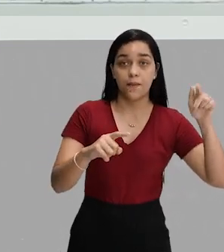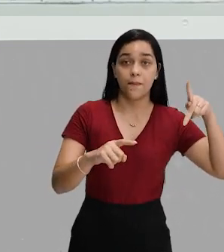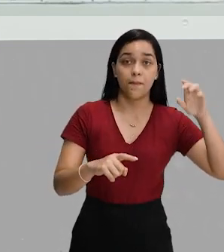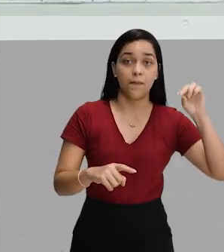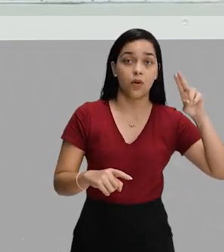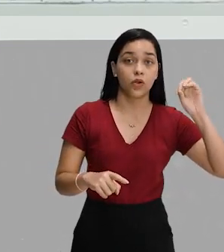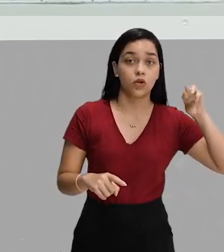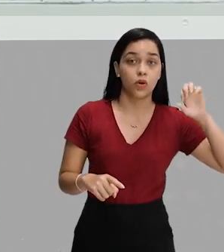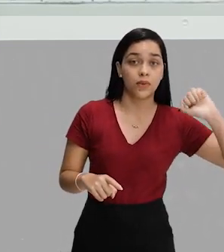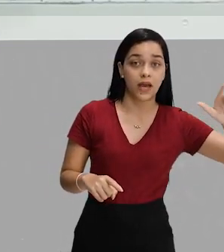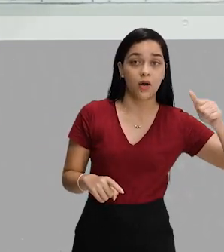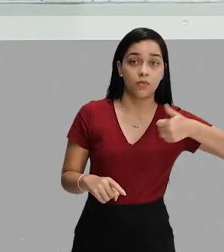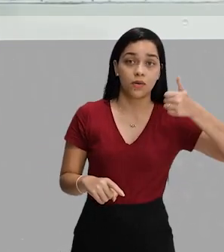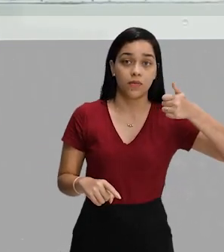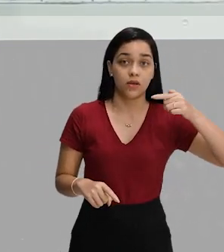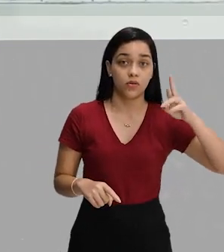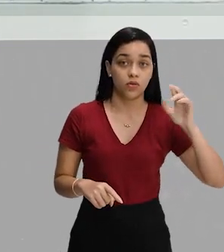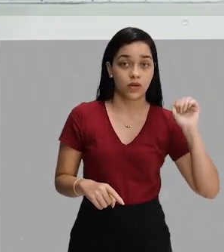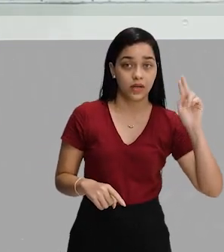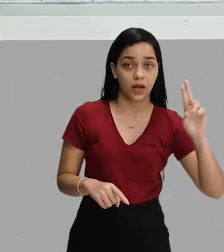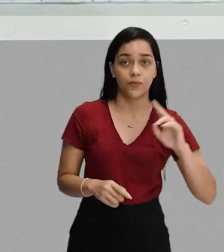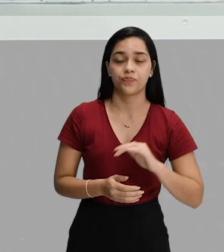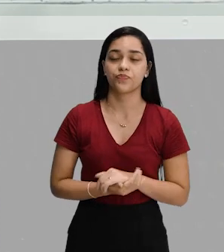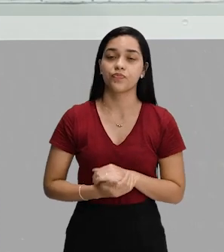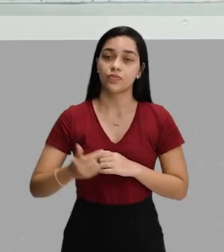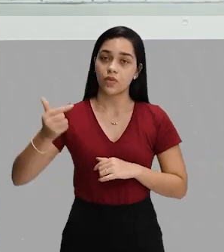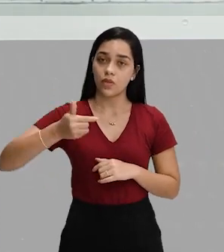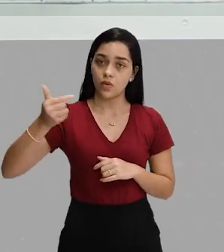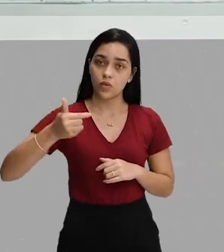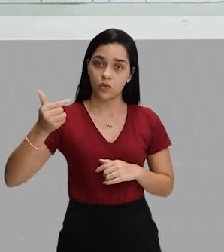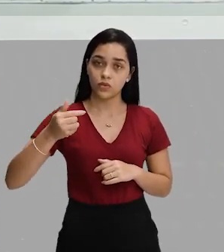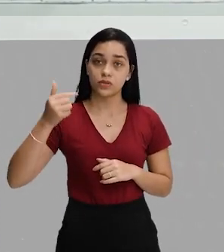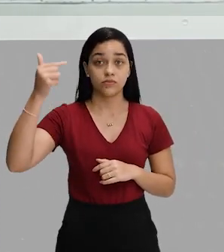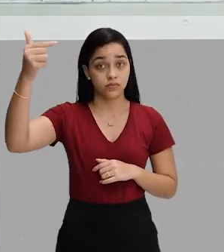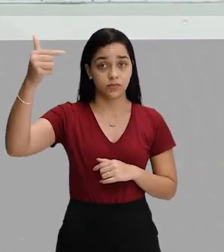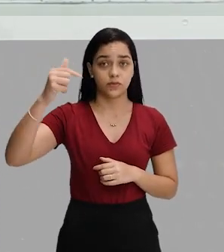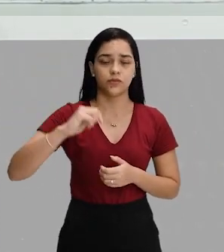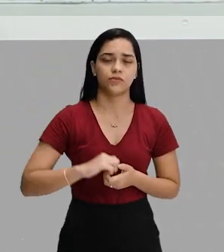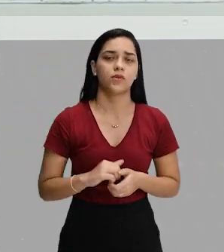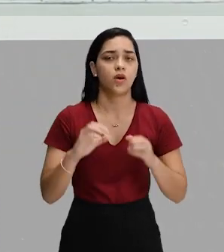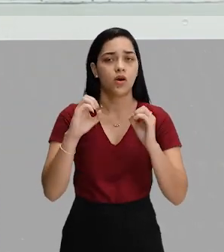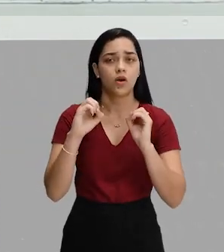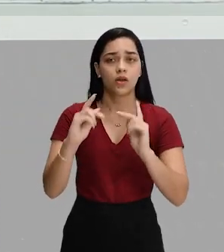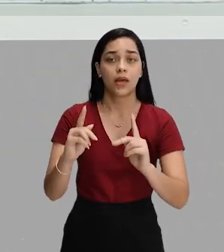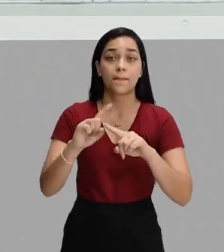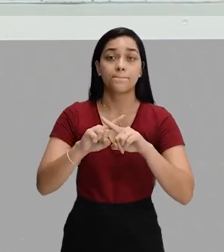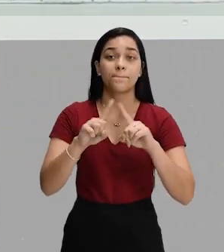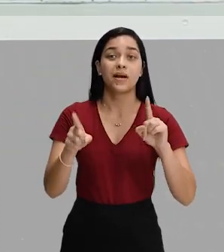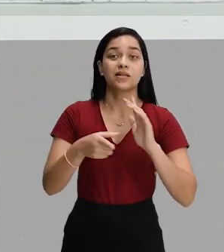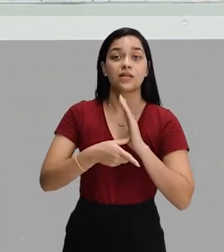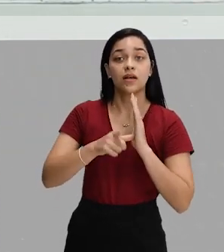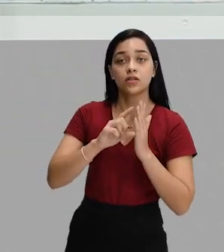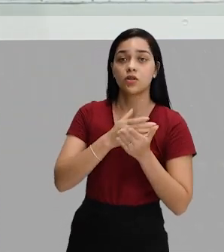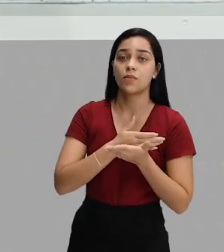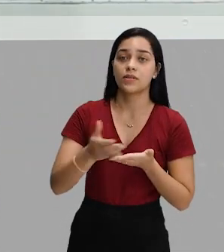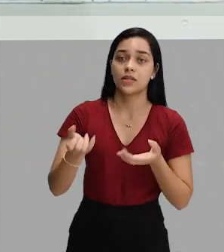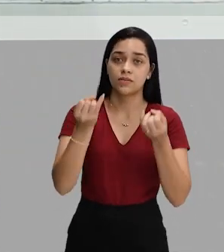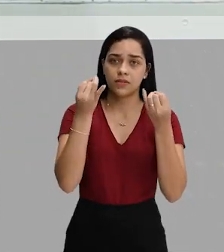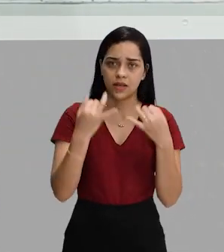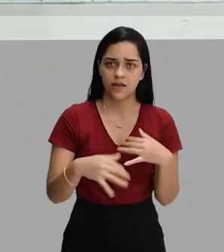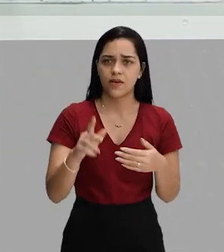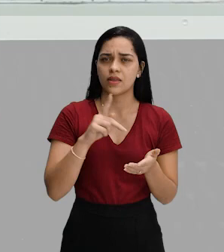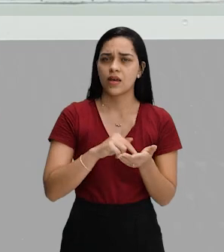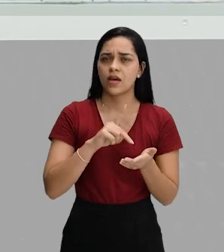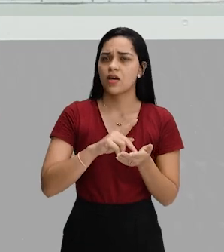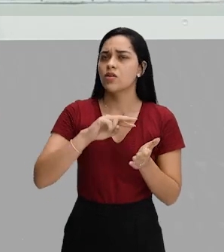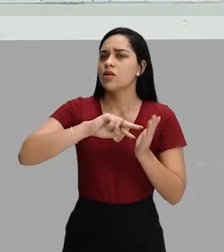polinomial do primeiro grau. 2, função polinomial do segundo grau. Beleza. Só que antes de começar a falar de fato o que